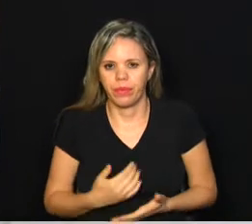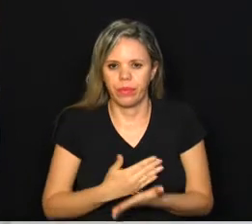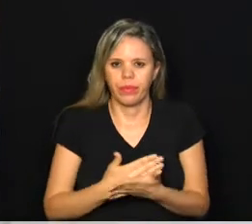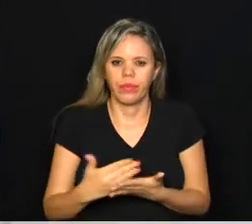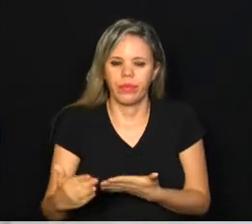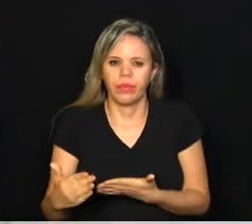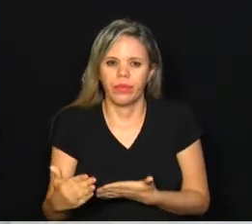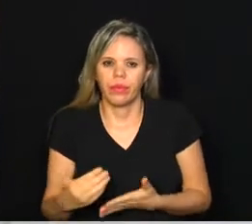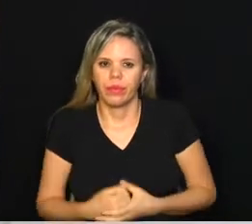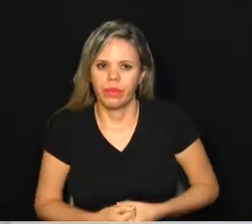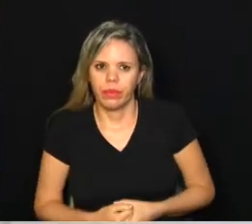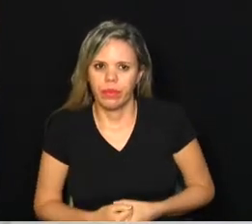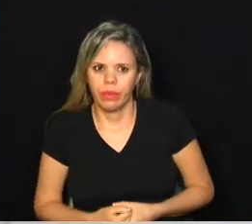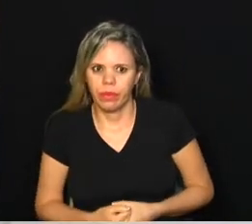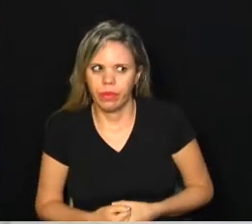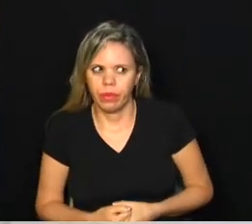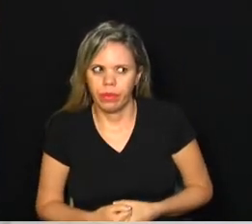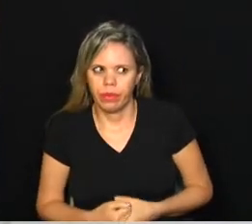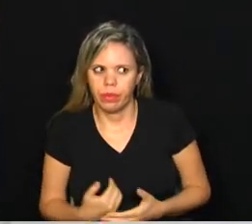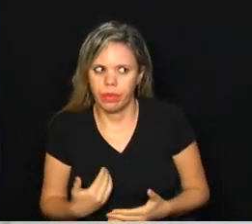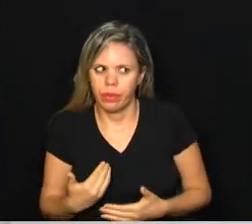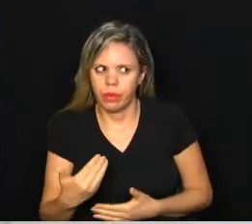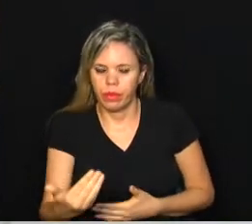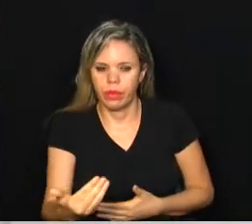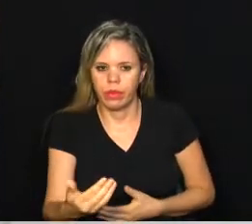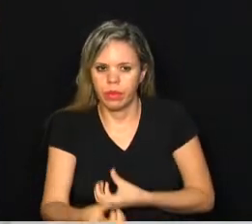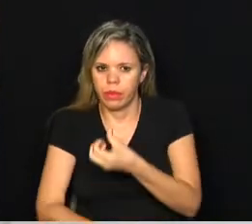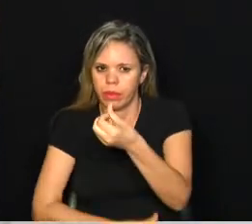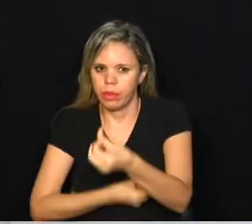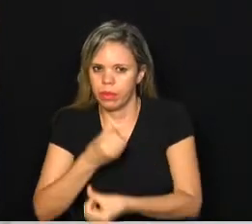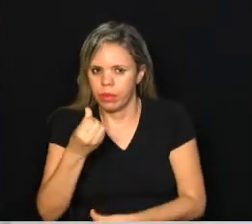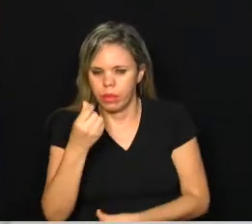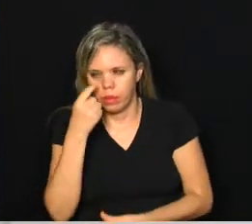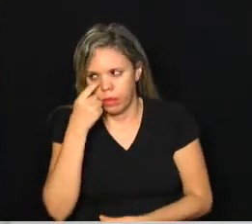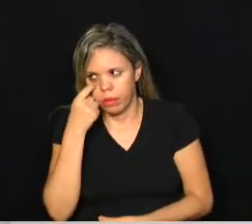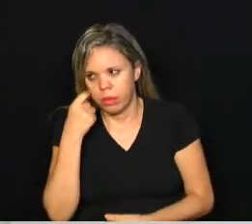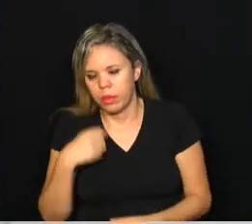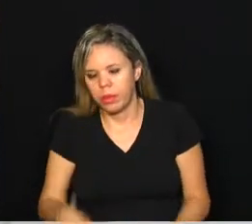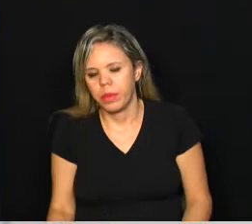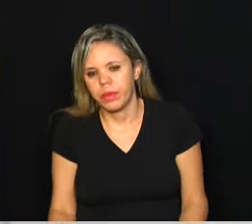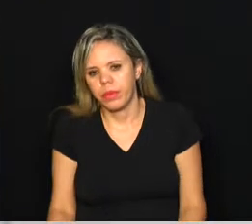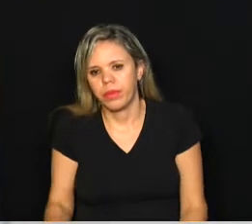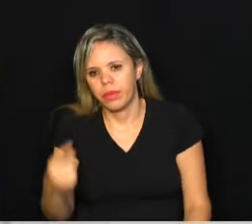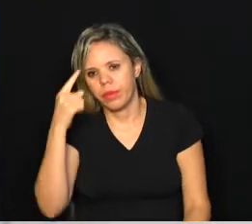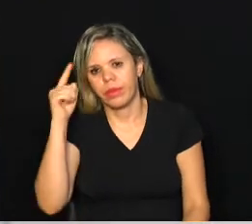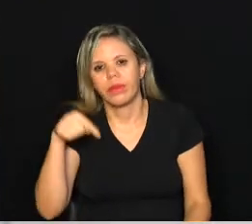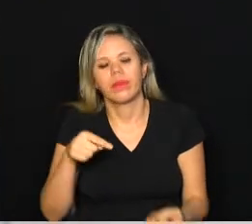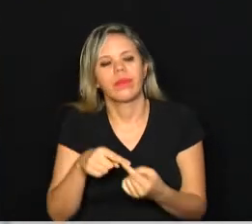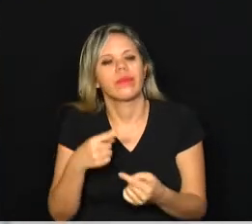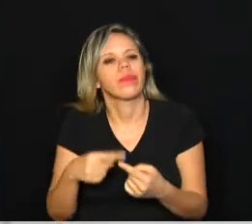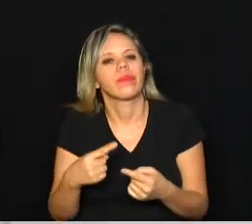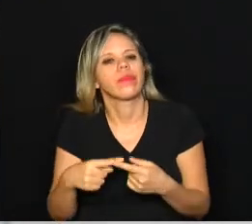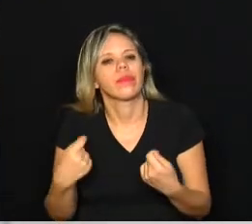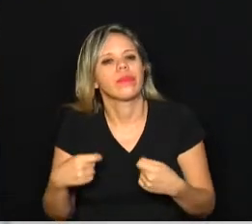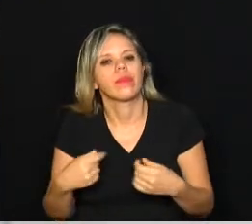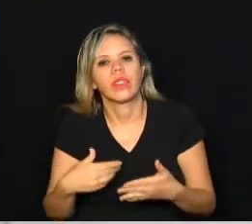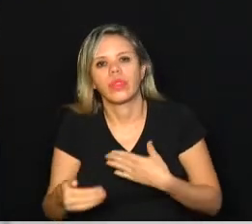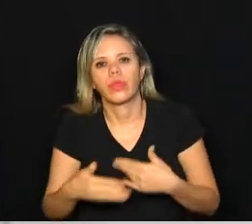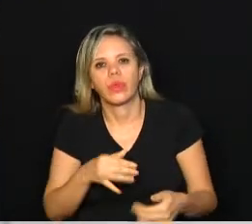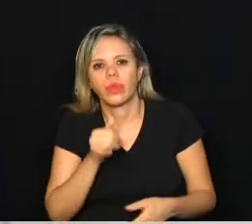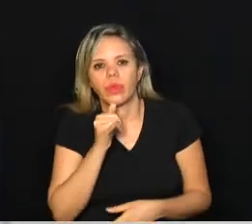início do próximo semestre, né? A ideia é porque é necessário que qualquer tipo